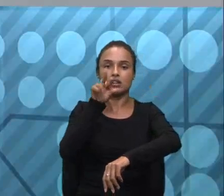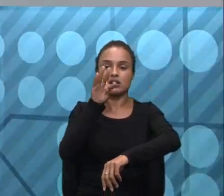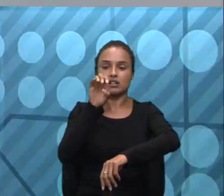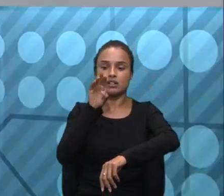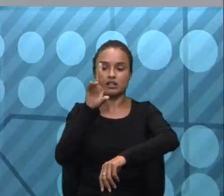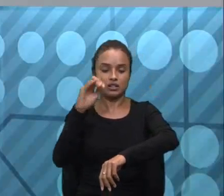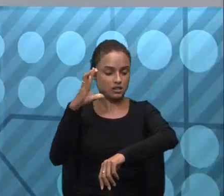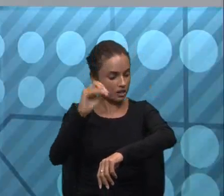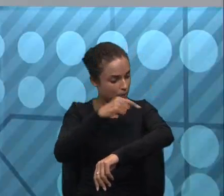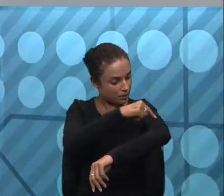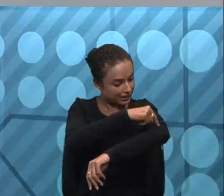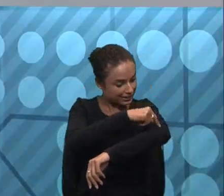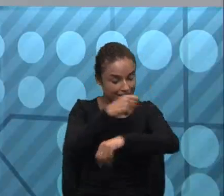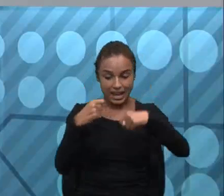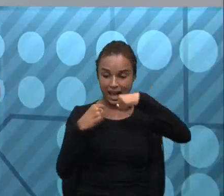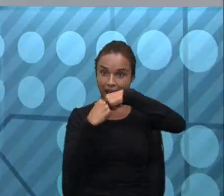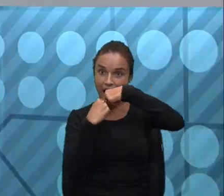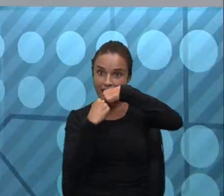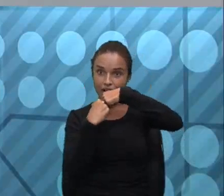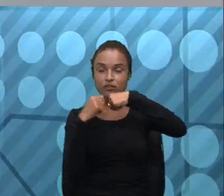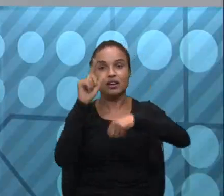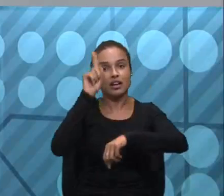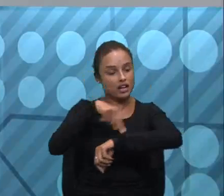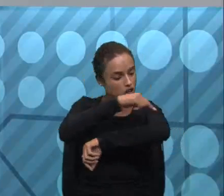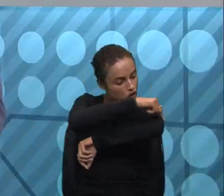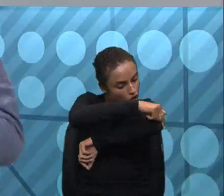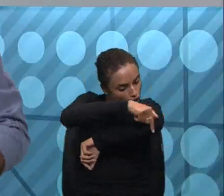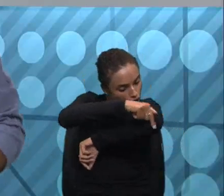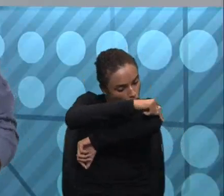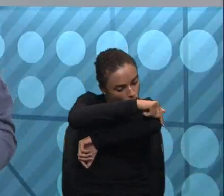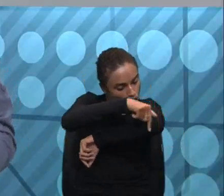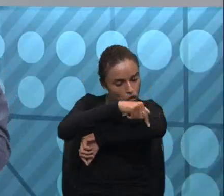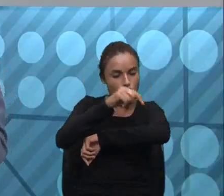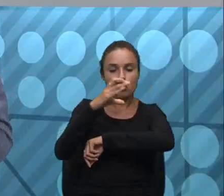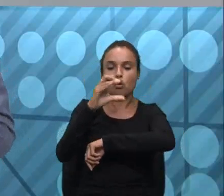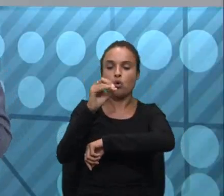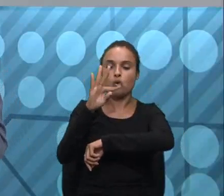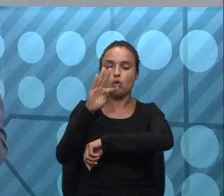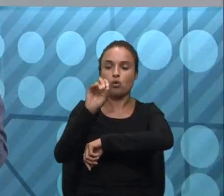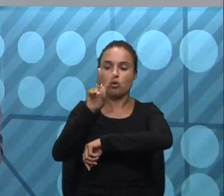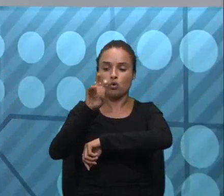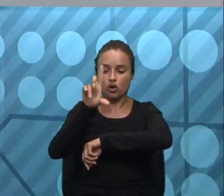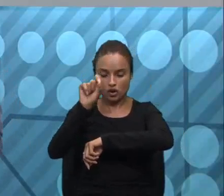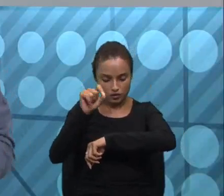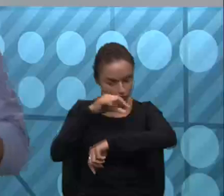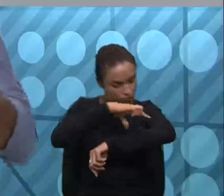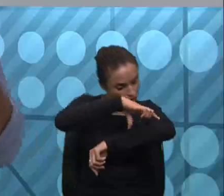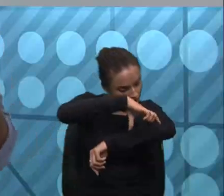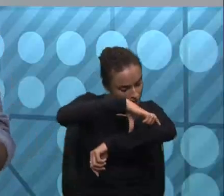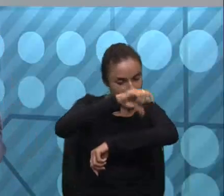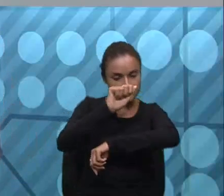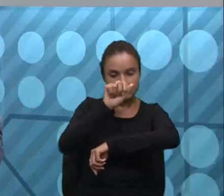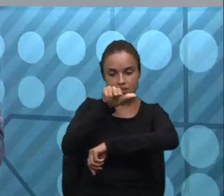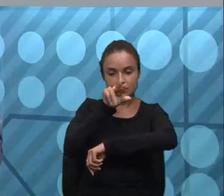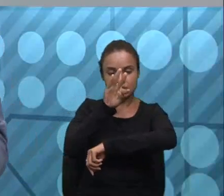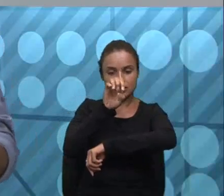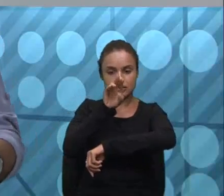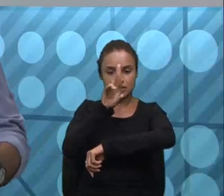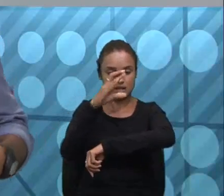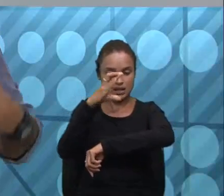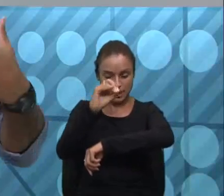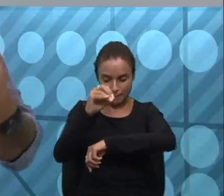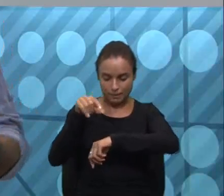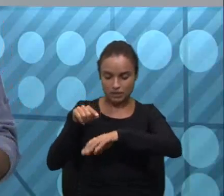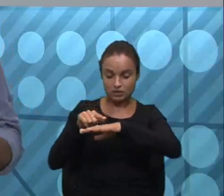Cotovelo, tá? Entre o meu antebraço e a mão é quem? O punho. Entre minha coxa e a minha perna é quem? O joelho. Então